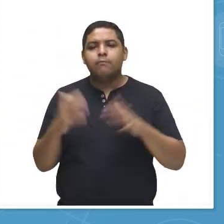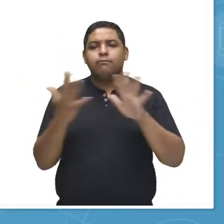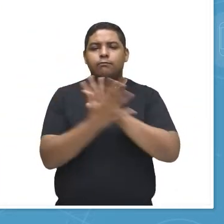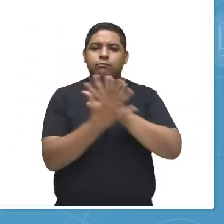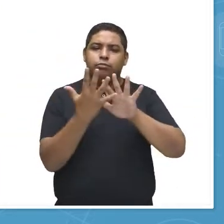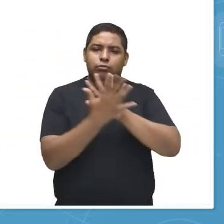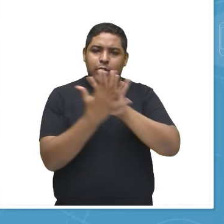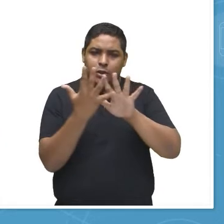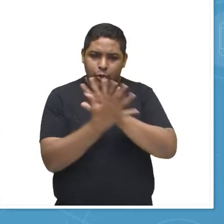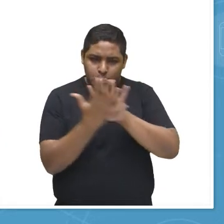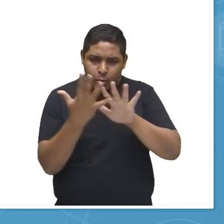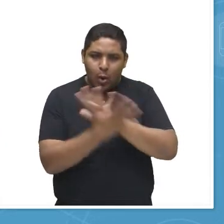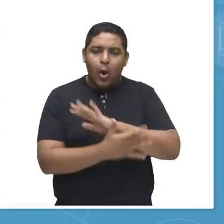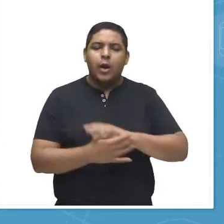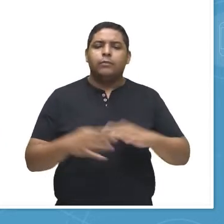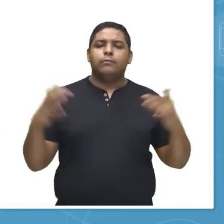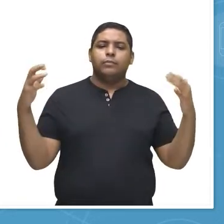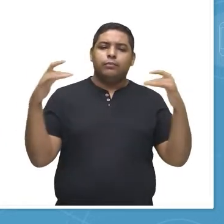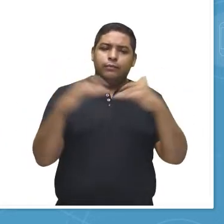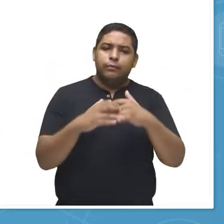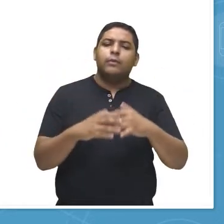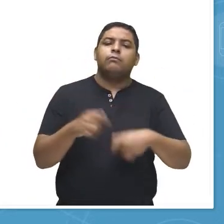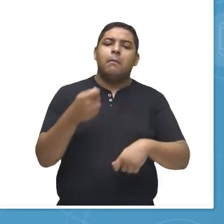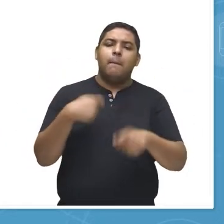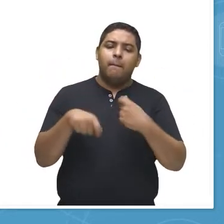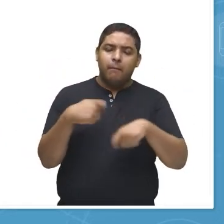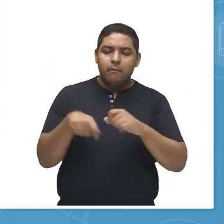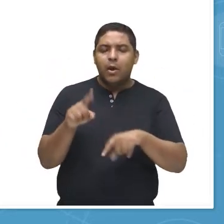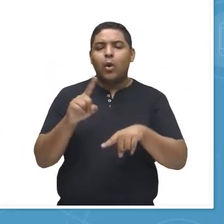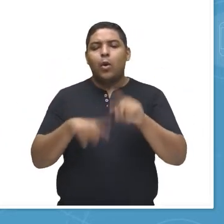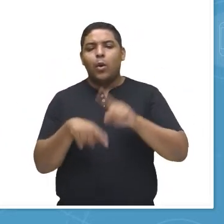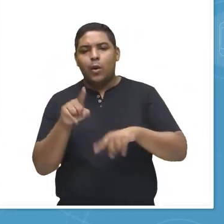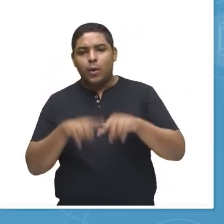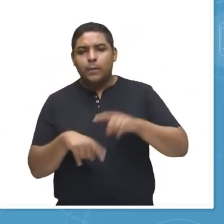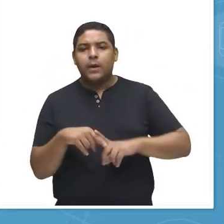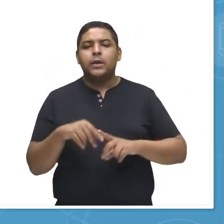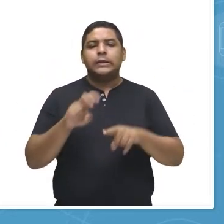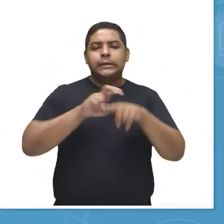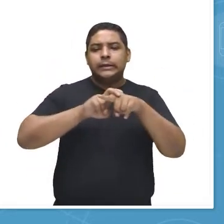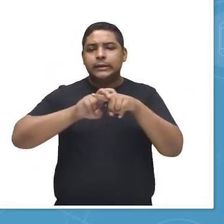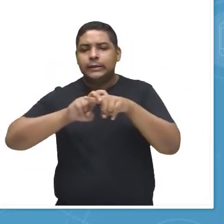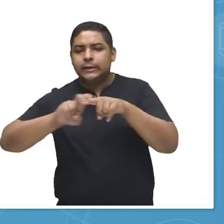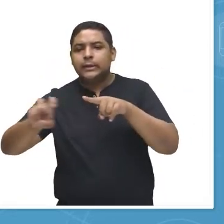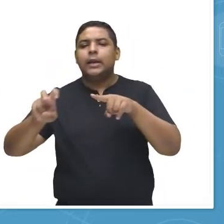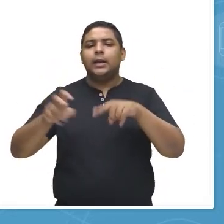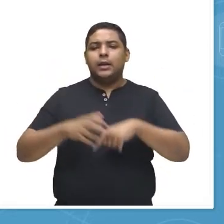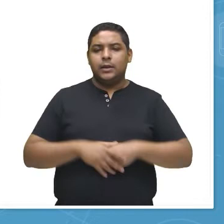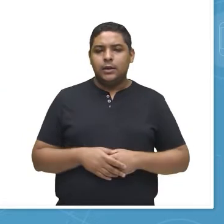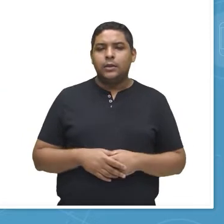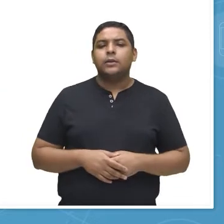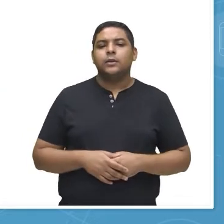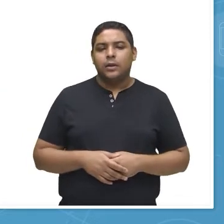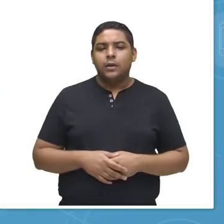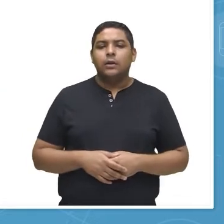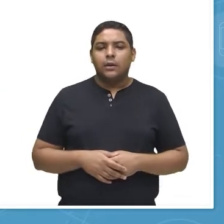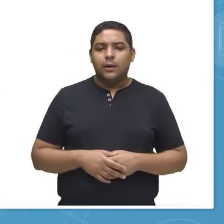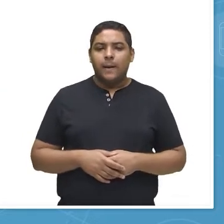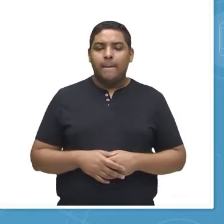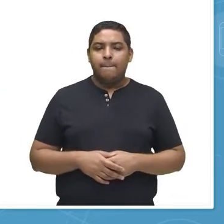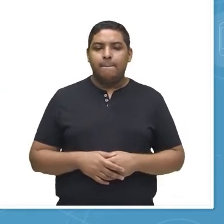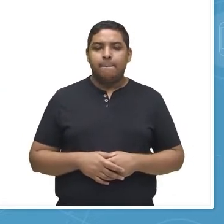pessoas e mercadorias e depende dos meios de transporte mais rápidos, como trens, expressos, autopistas, pontes